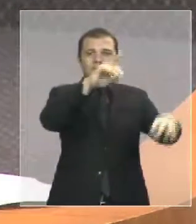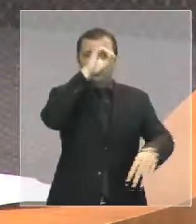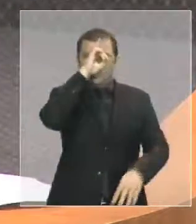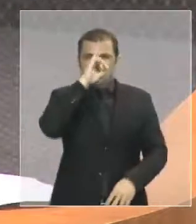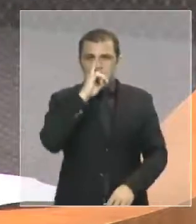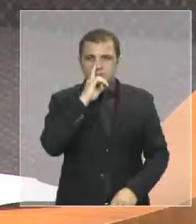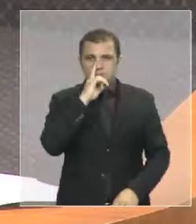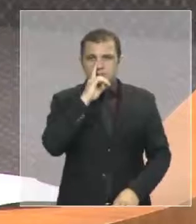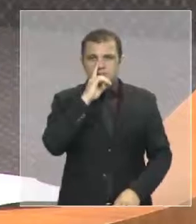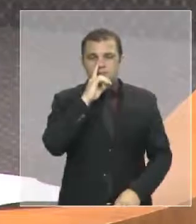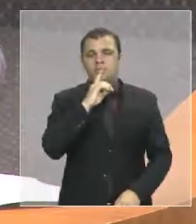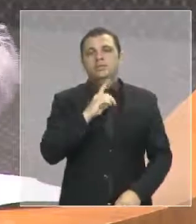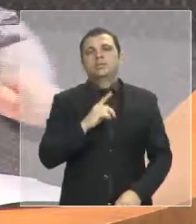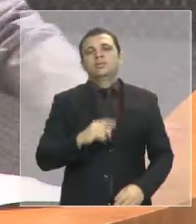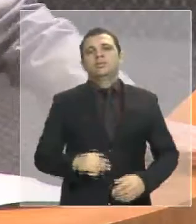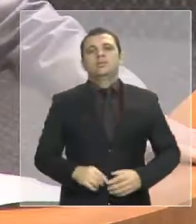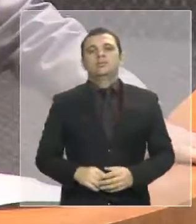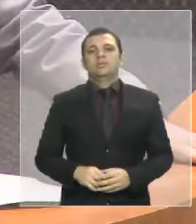lâmpada